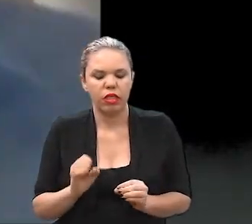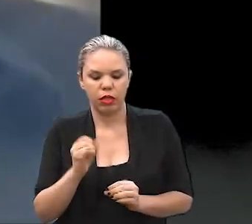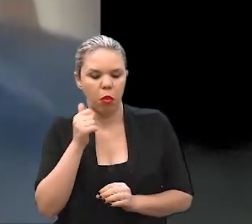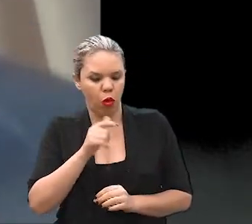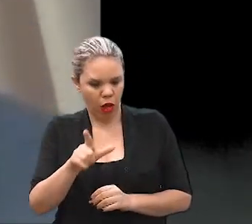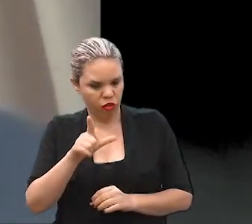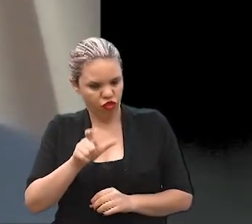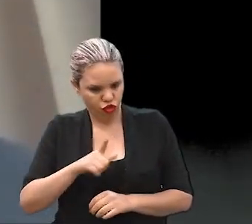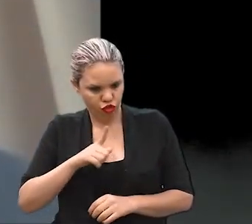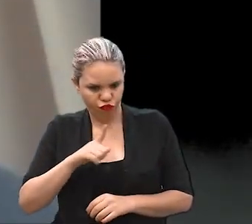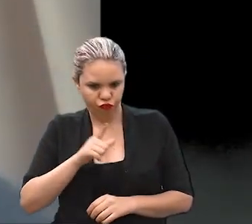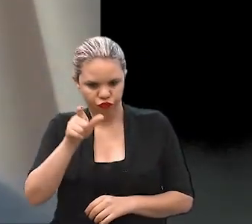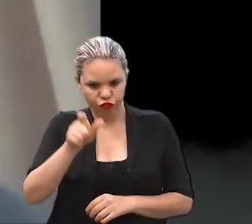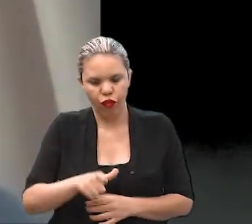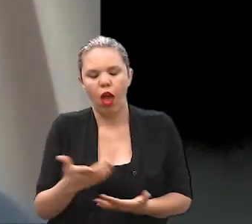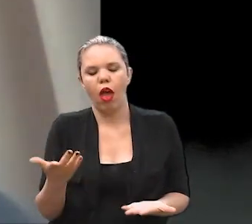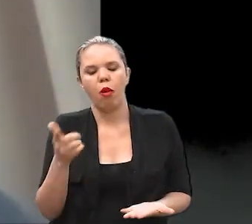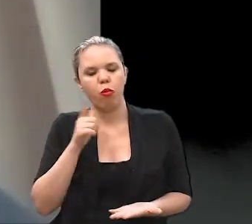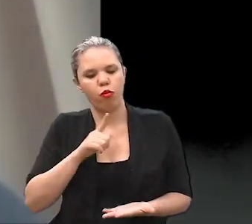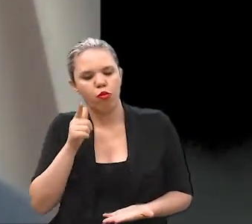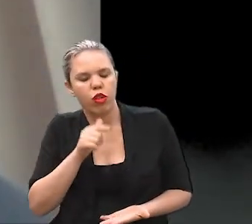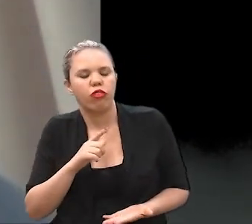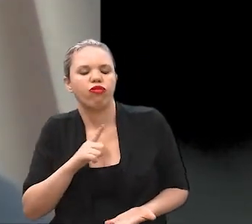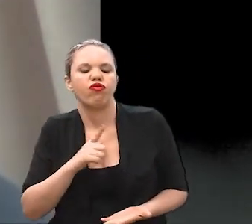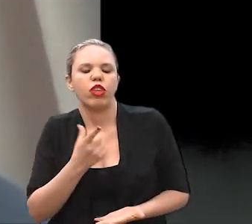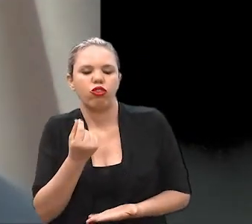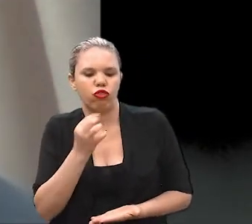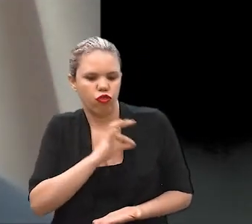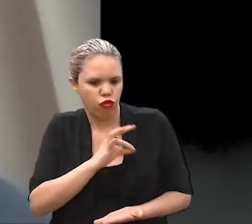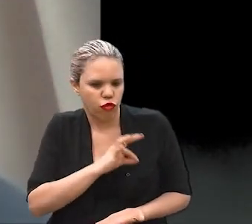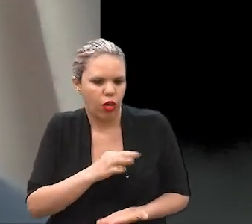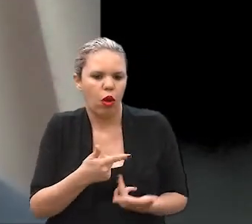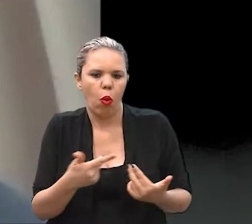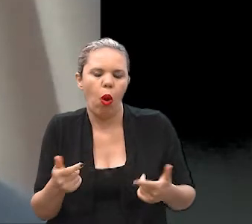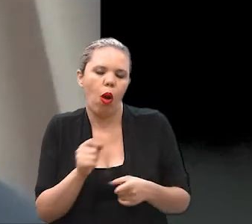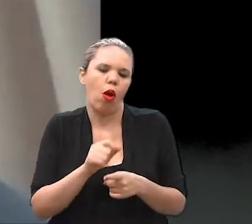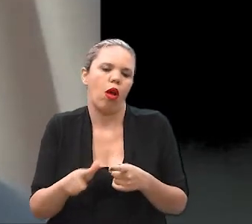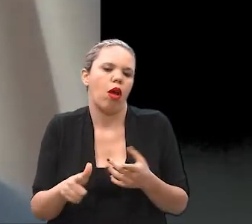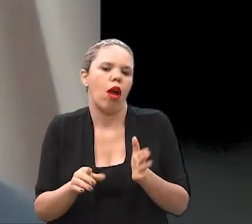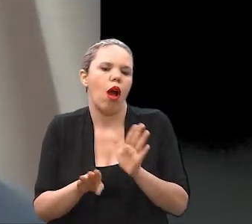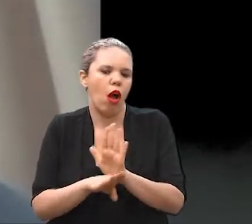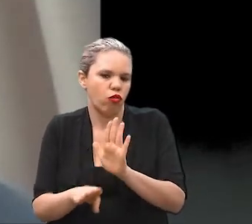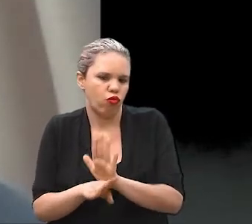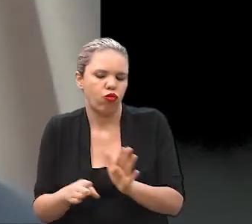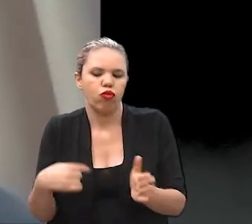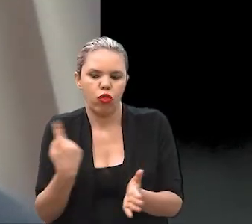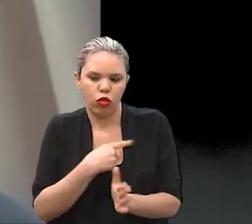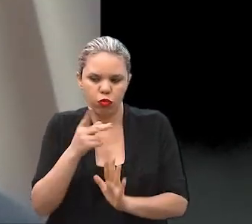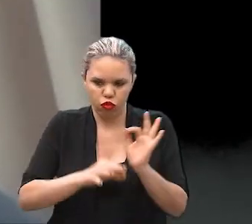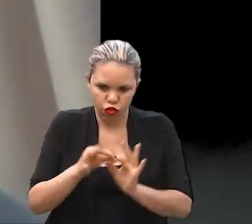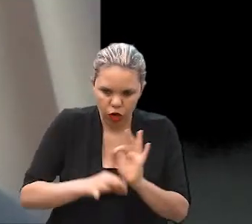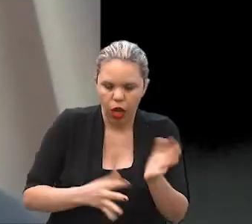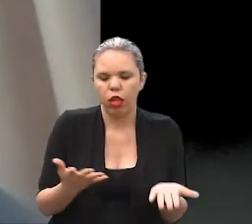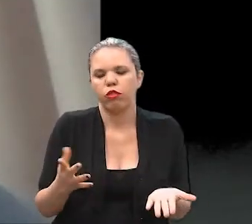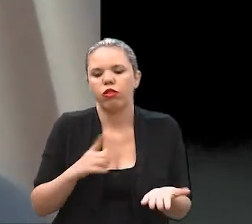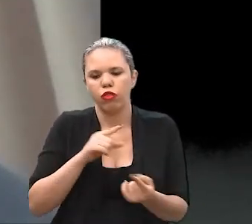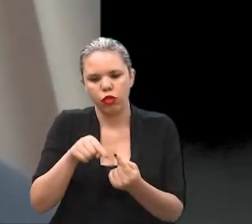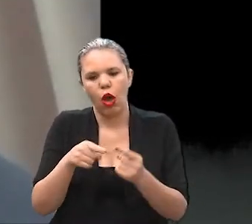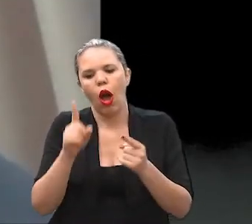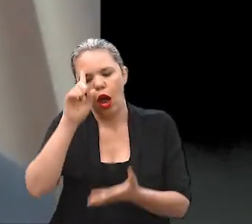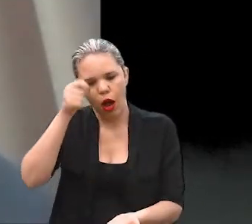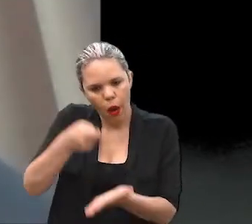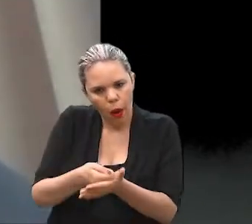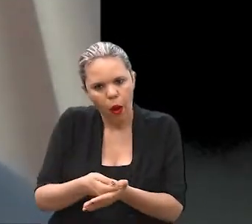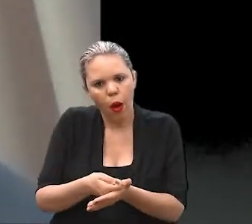perto do agressor. Então, o nosso projeto teve como objetivo que fosse garantir